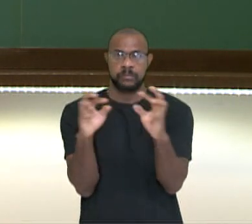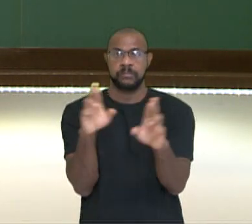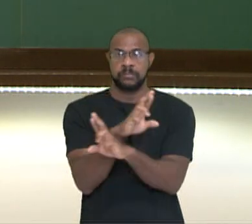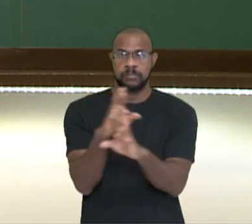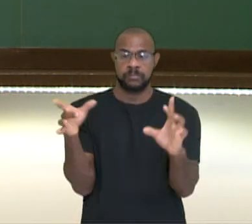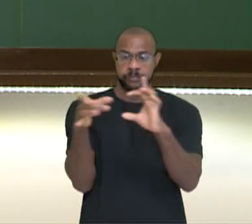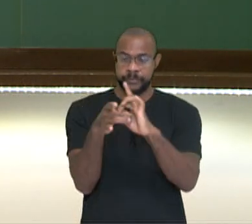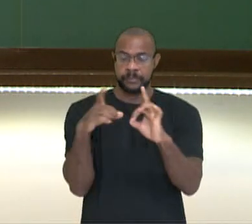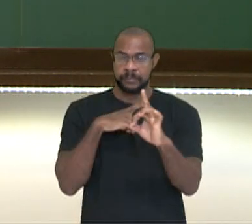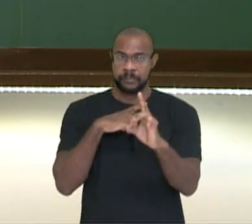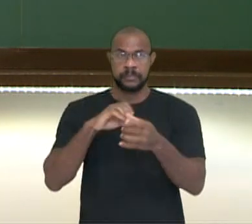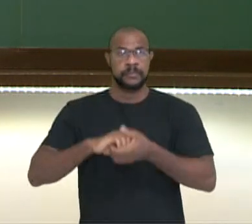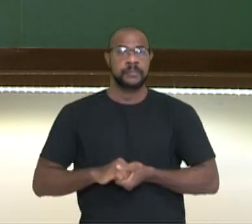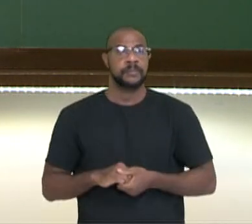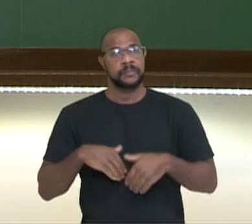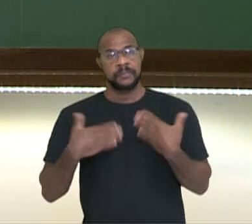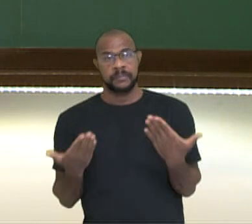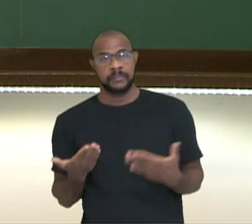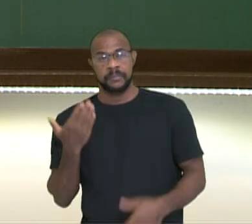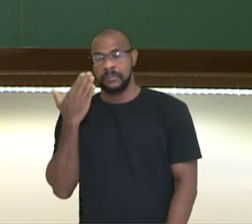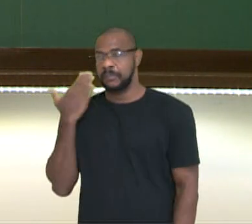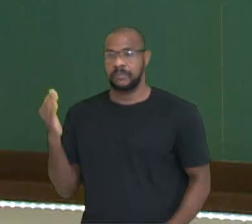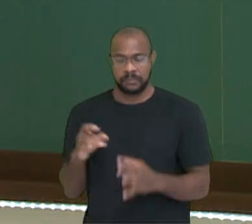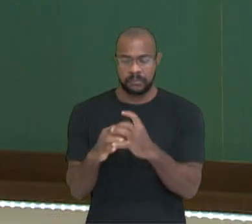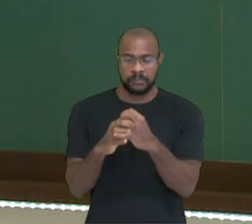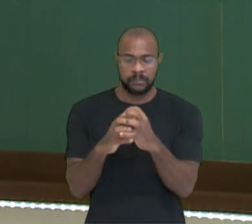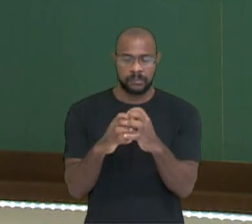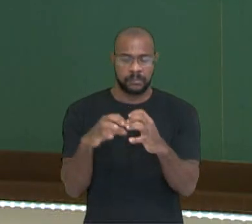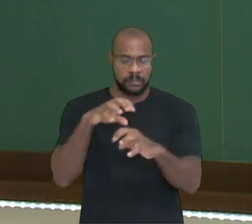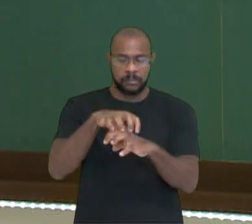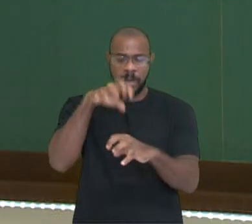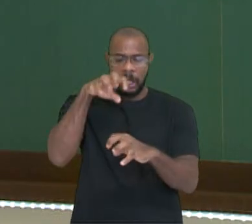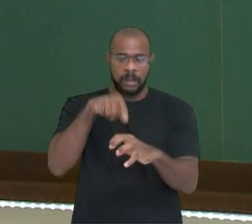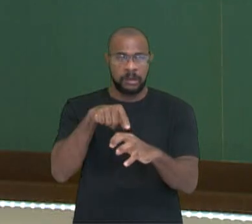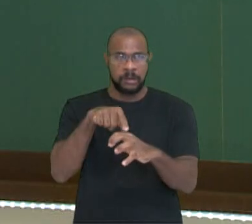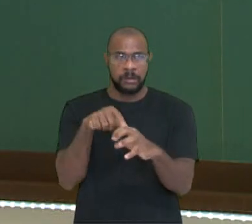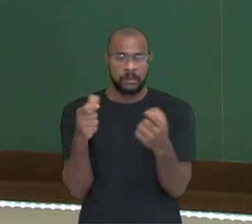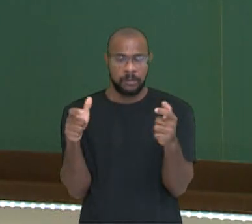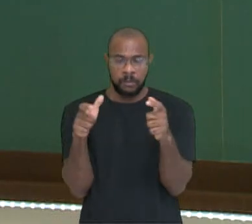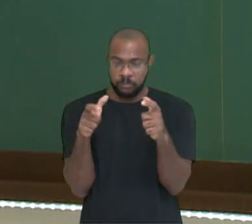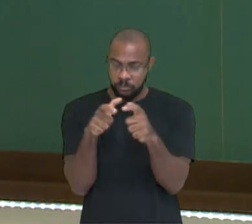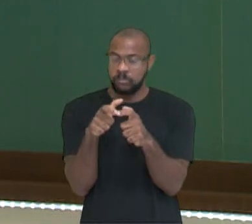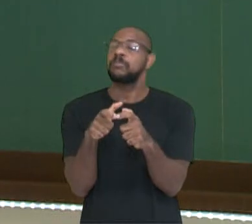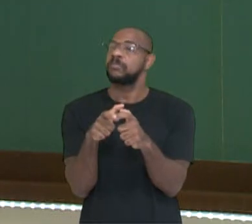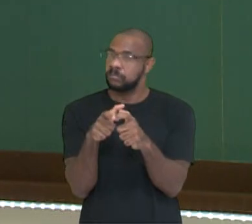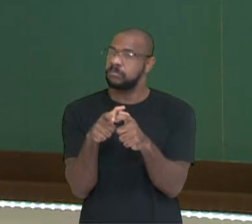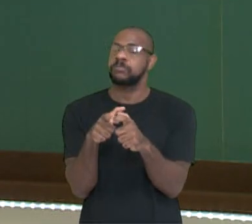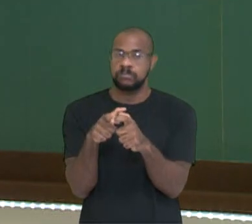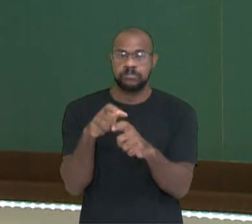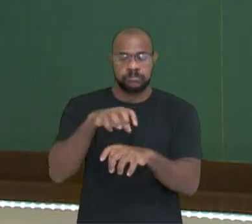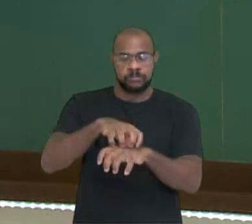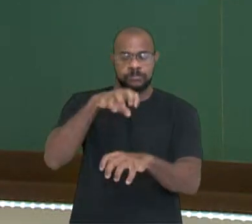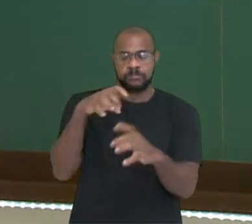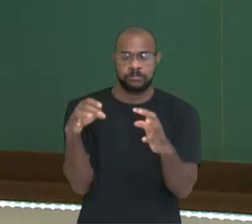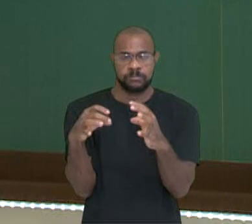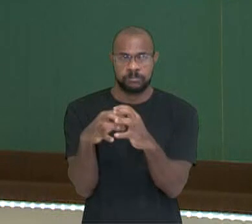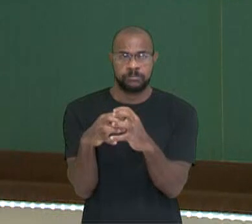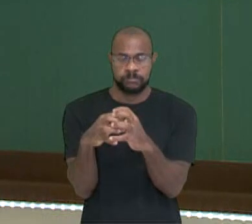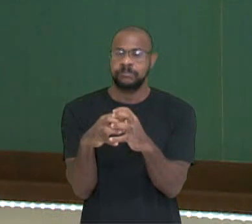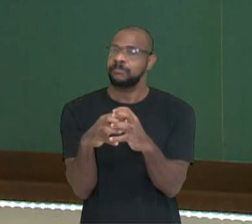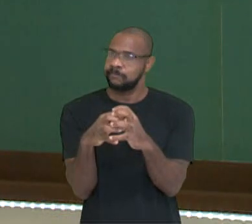outra. Então, a inflamação causa essa diminuição do tamanho do cérebro e também, consequentemente, do